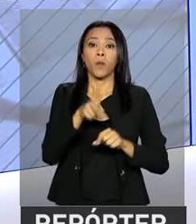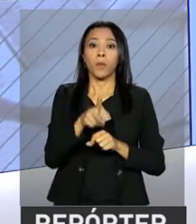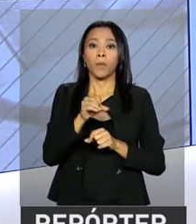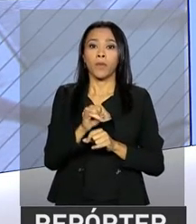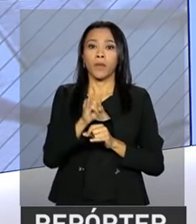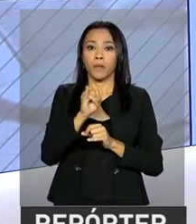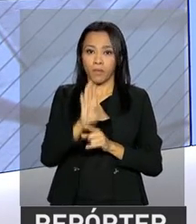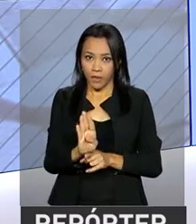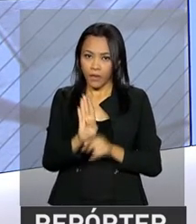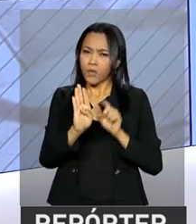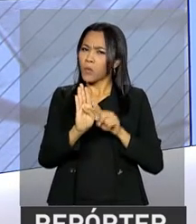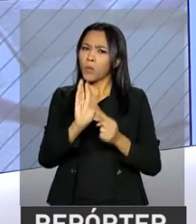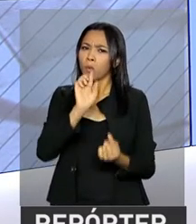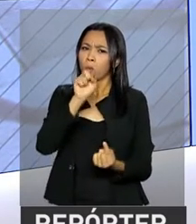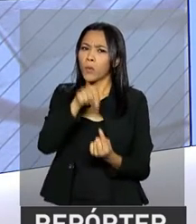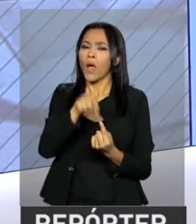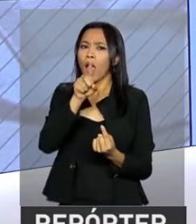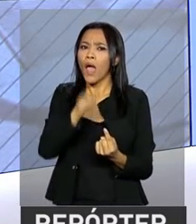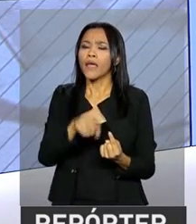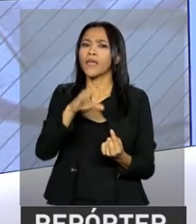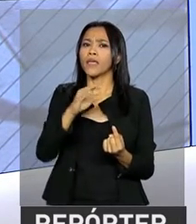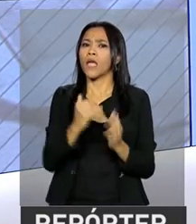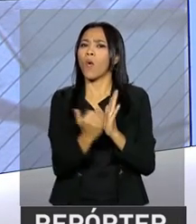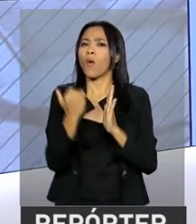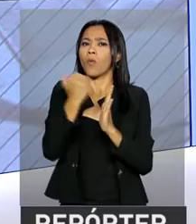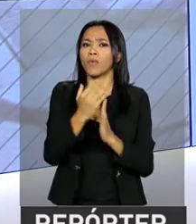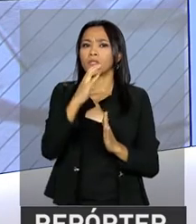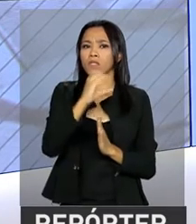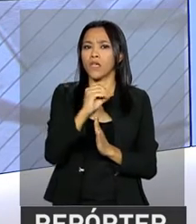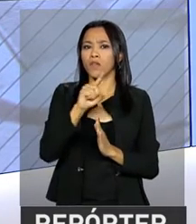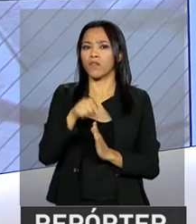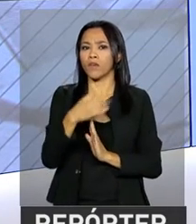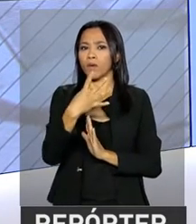Interno Bruto, a estimativa é que o crescimento fique em